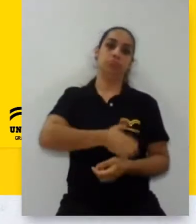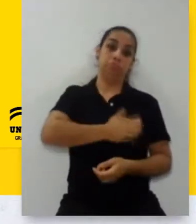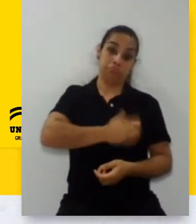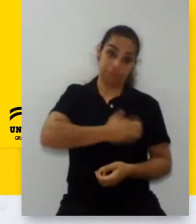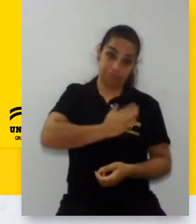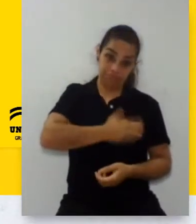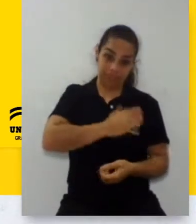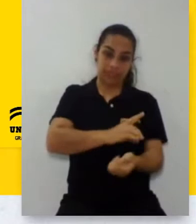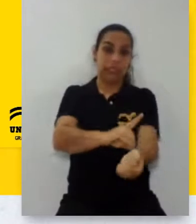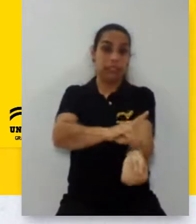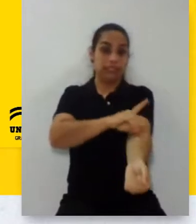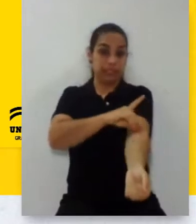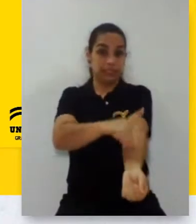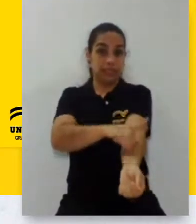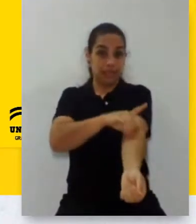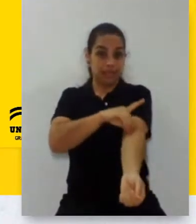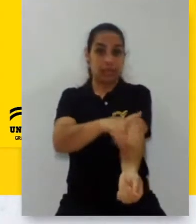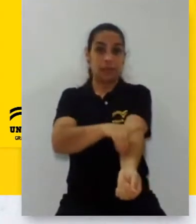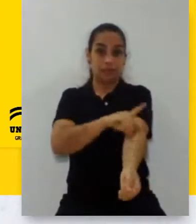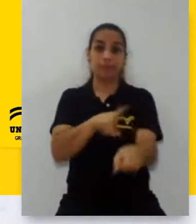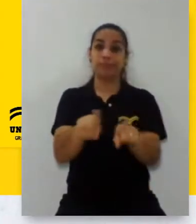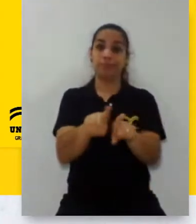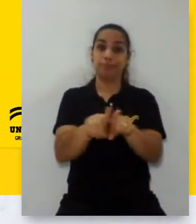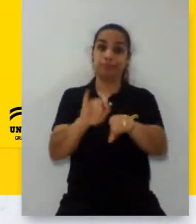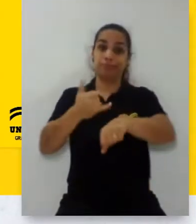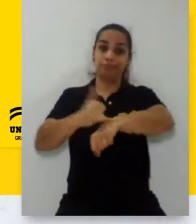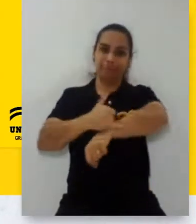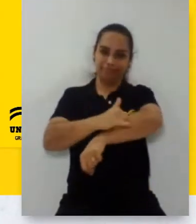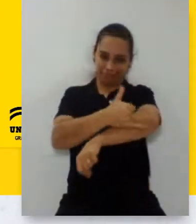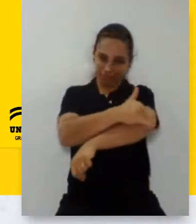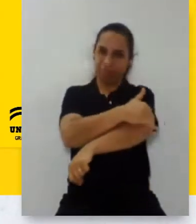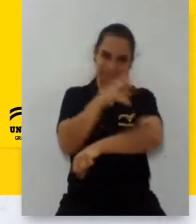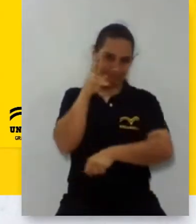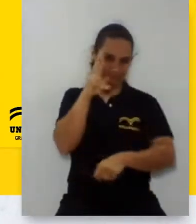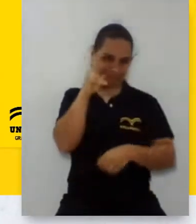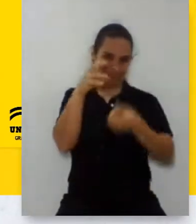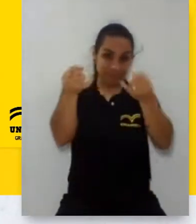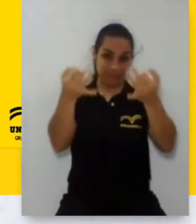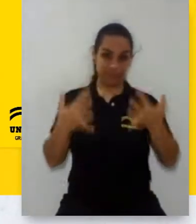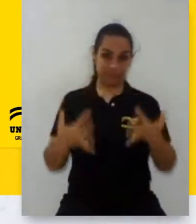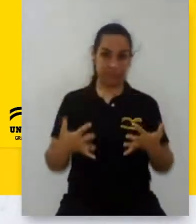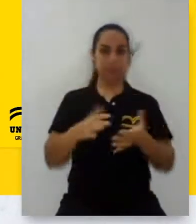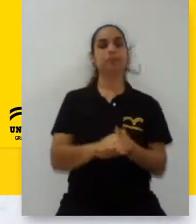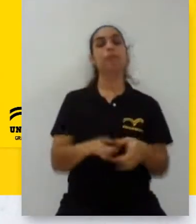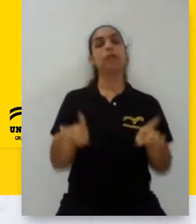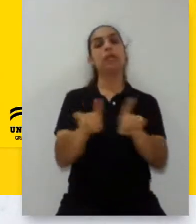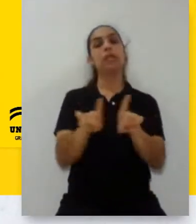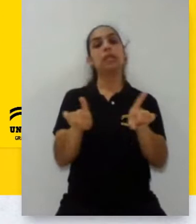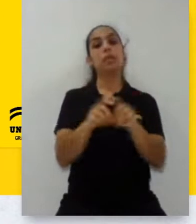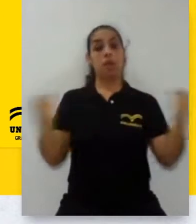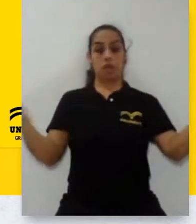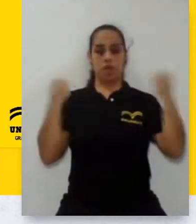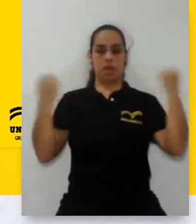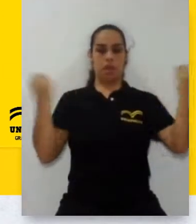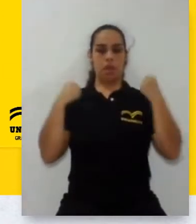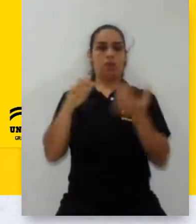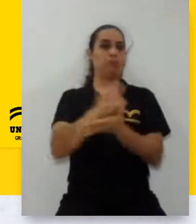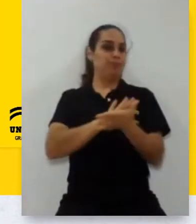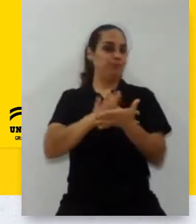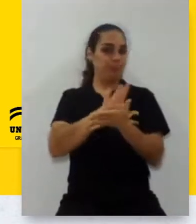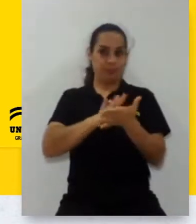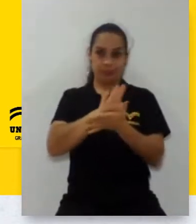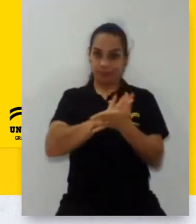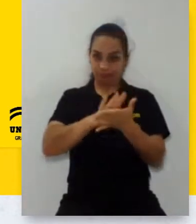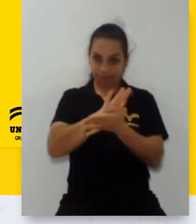morte importantes aí no top 10. Inatividade física, sobrepeso e obesidade são os principais fatores de risco. E